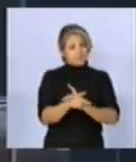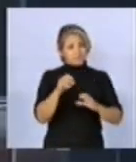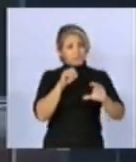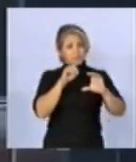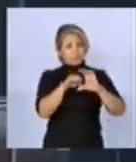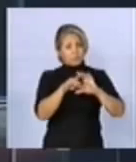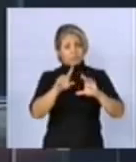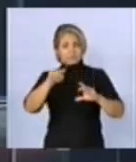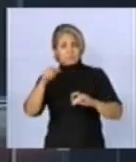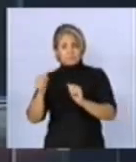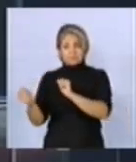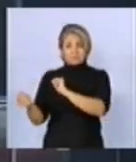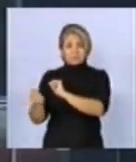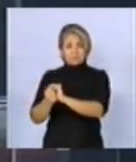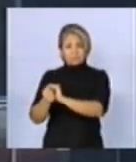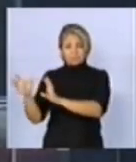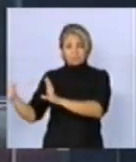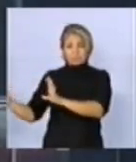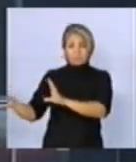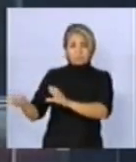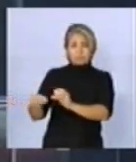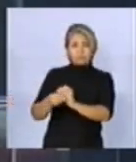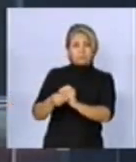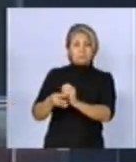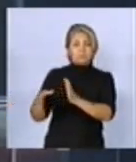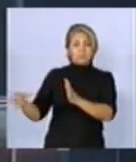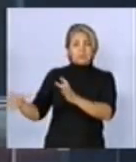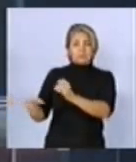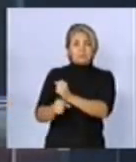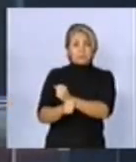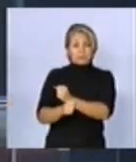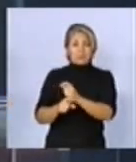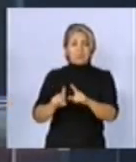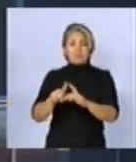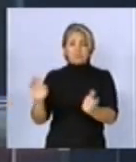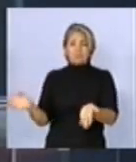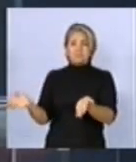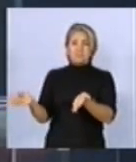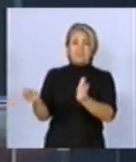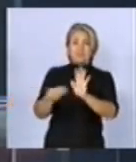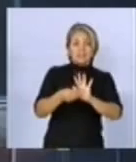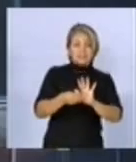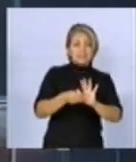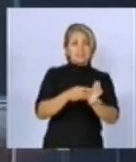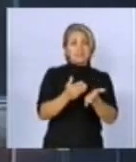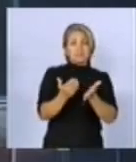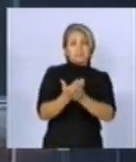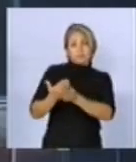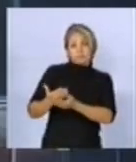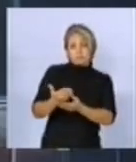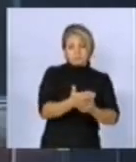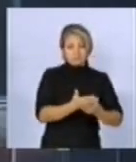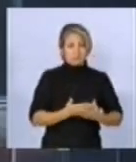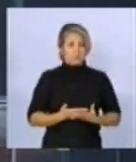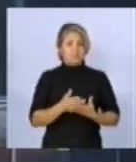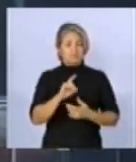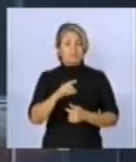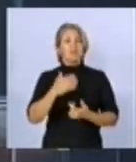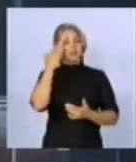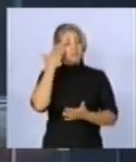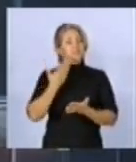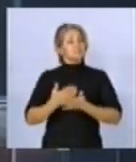estar juntando a vossa tudo isso vem ao meu tudo isso vai ser anexado Aos aos vai então eu eu acredito que é